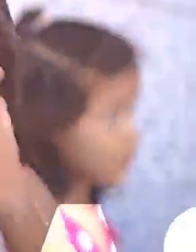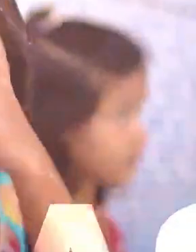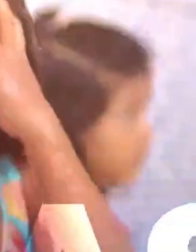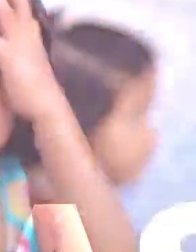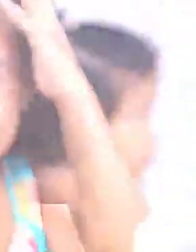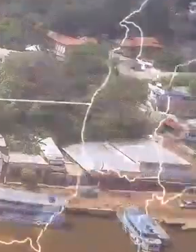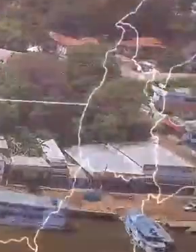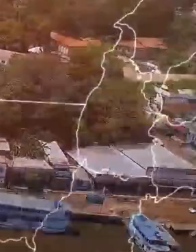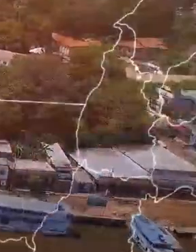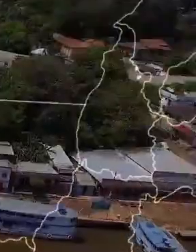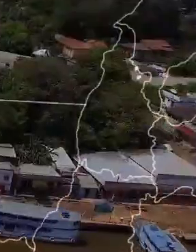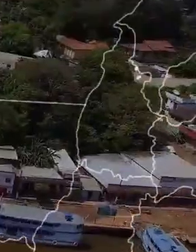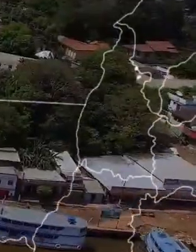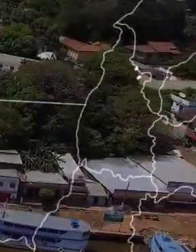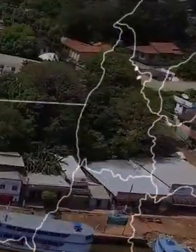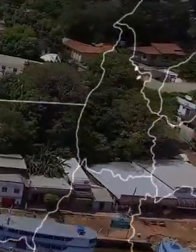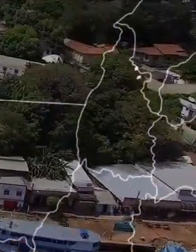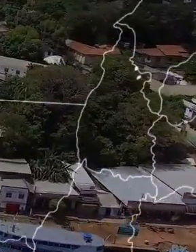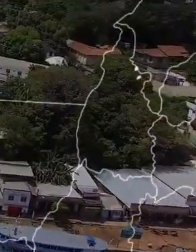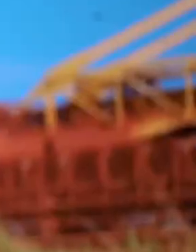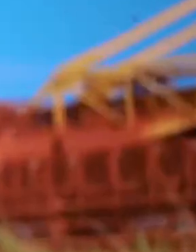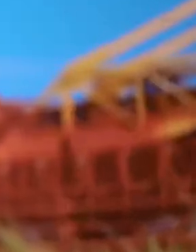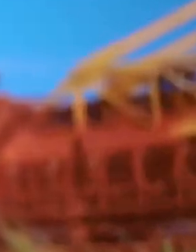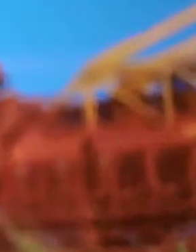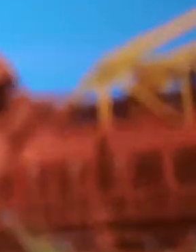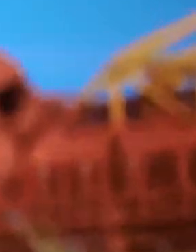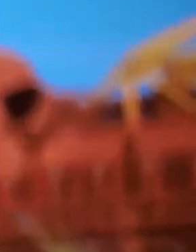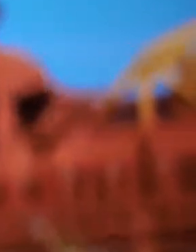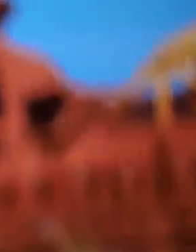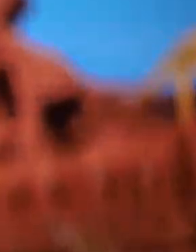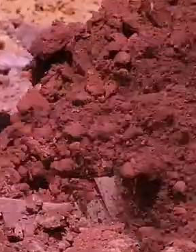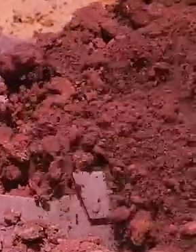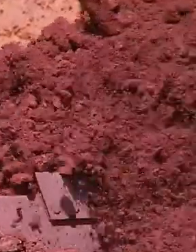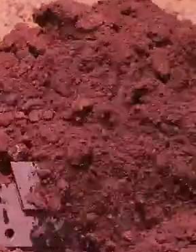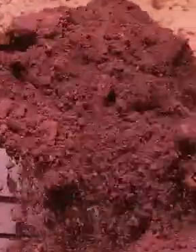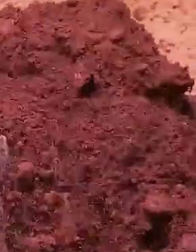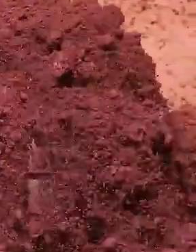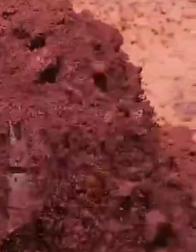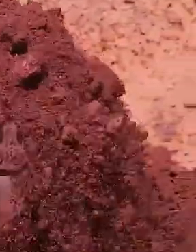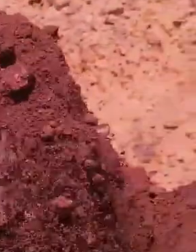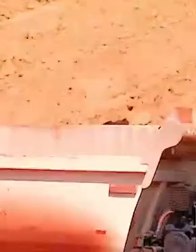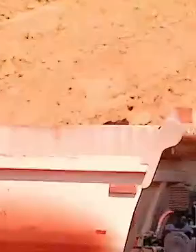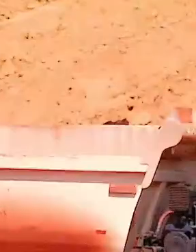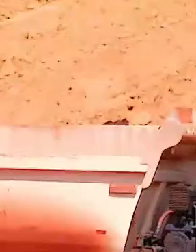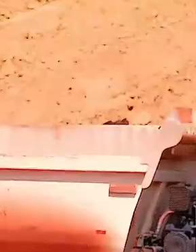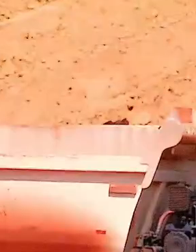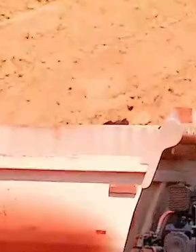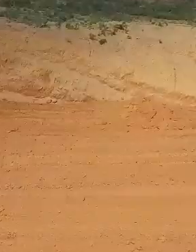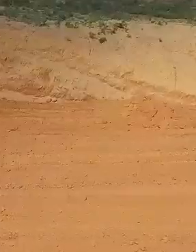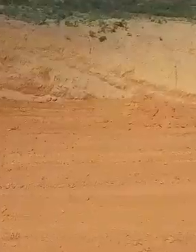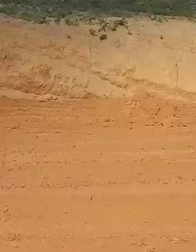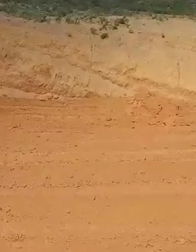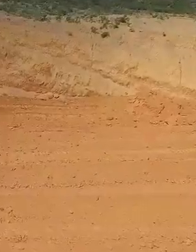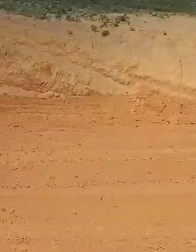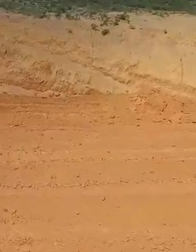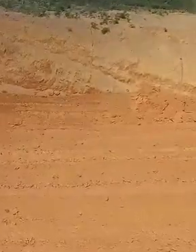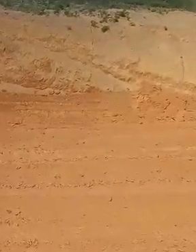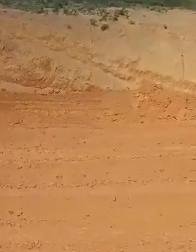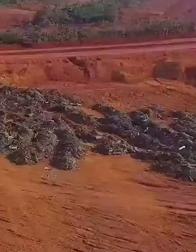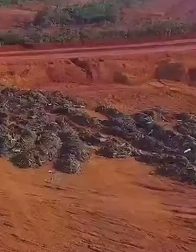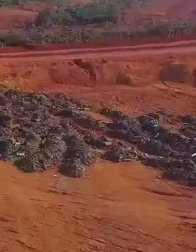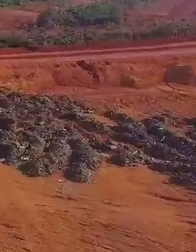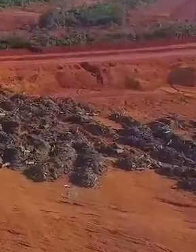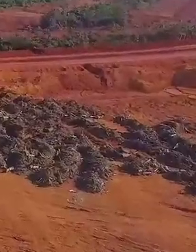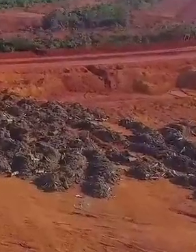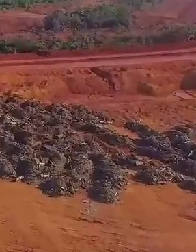ele. Em plena Amazônia brasileira, a Alcoa desenvolve um projeto de mineração sustentável. Da lavra do